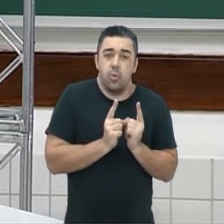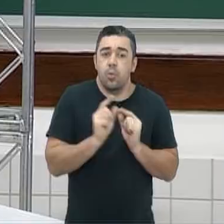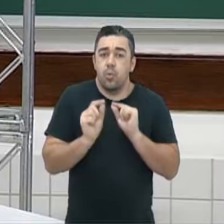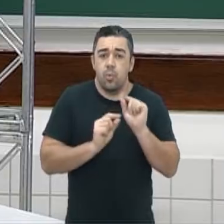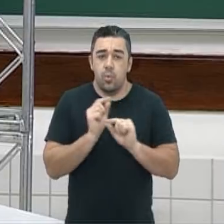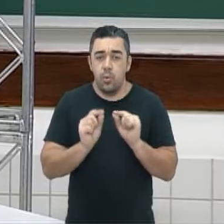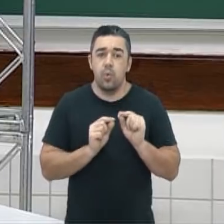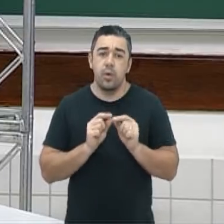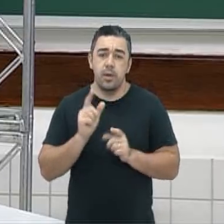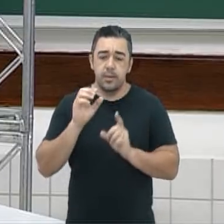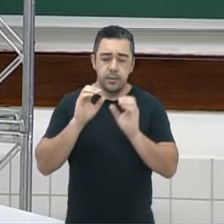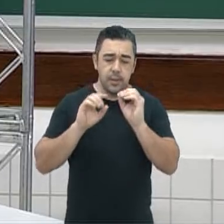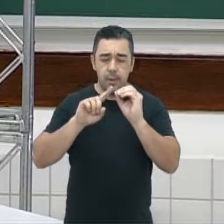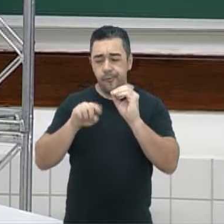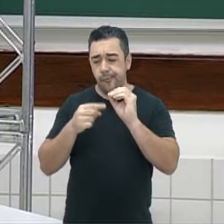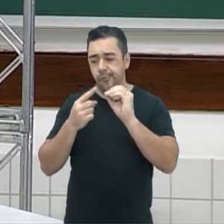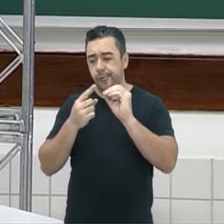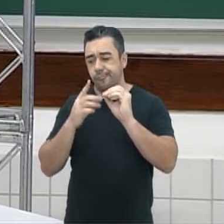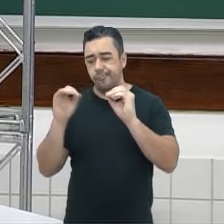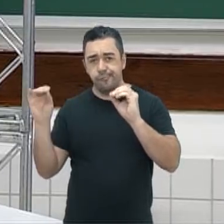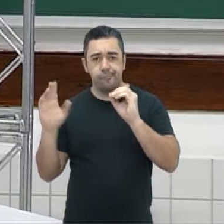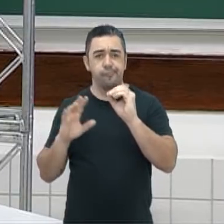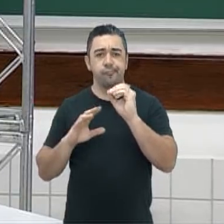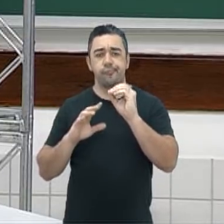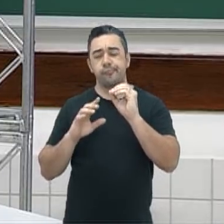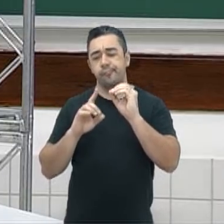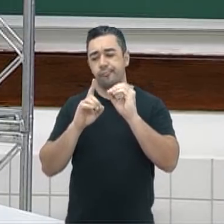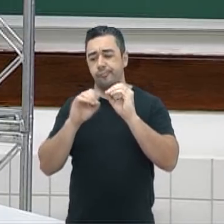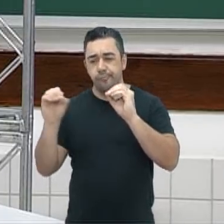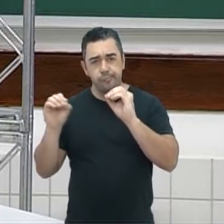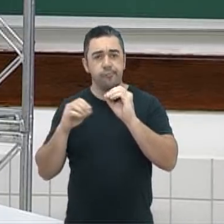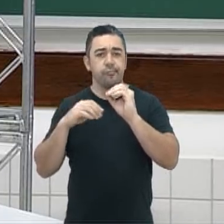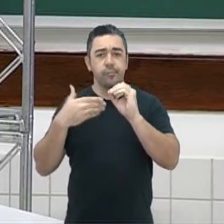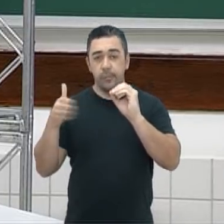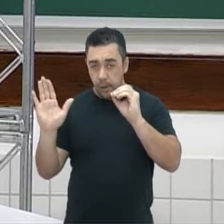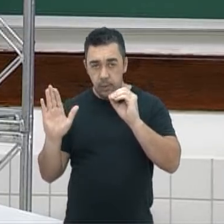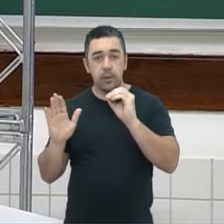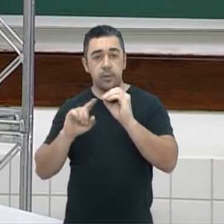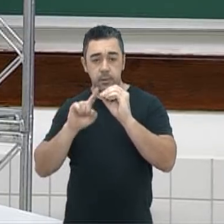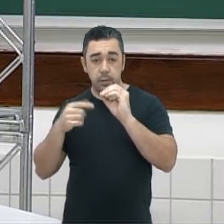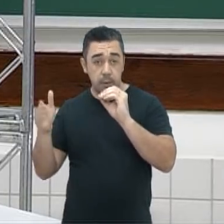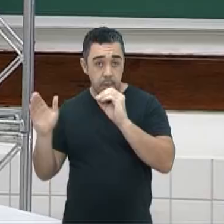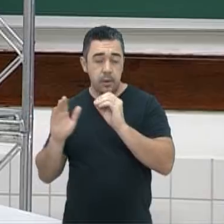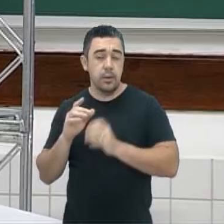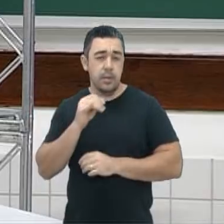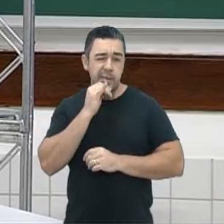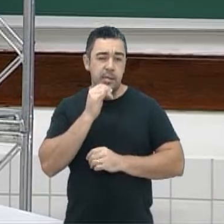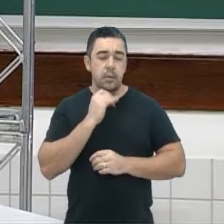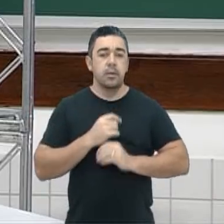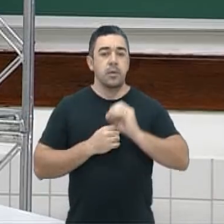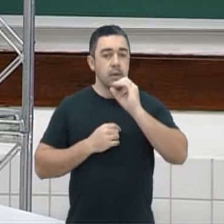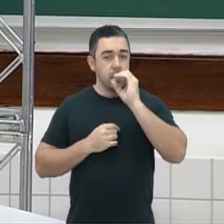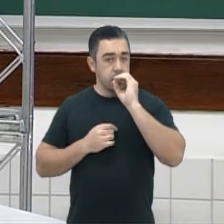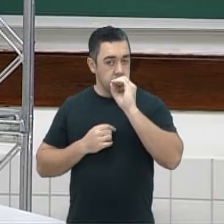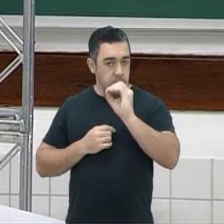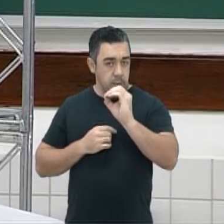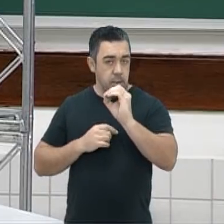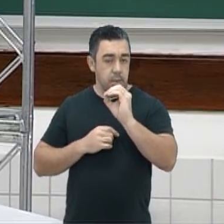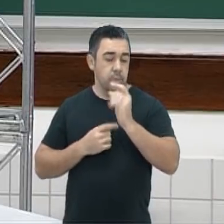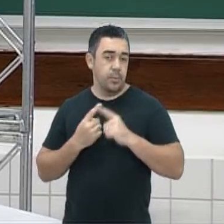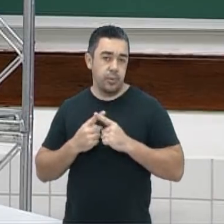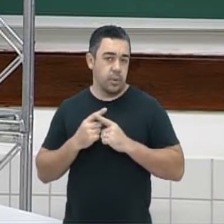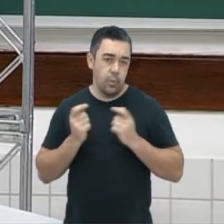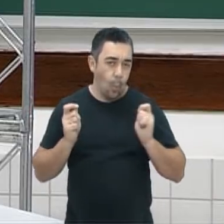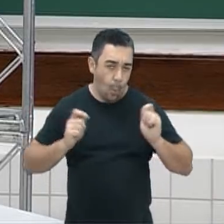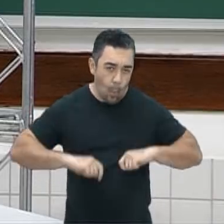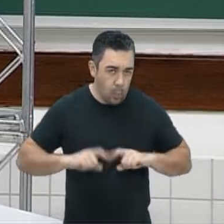são os décimos, os centésimos, né? Então, quando eu vou acrescentar um zero aqui, porque 3 dividido por